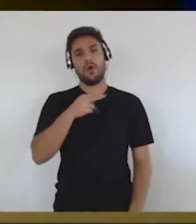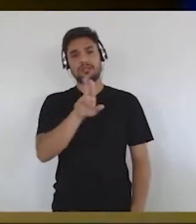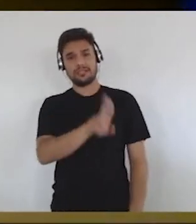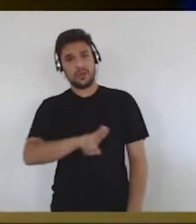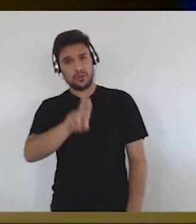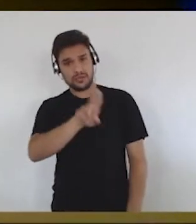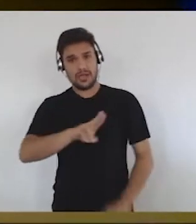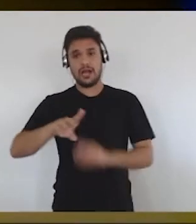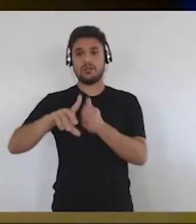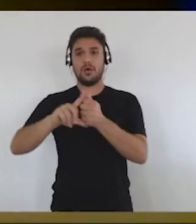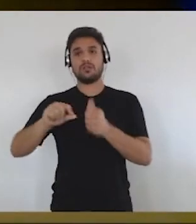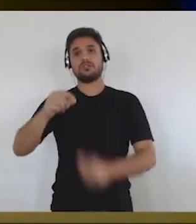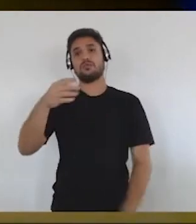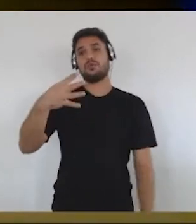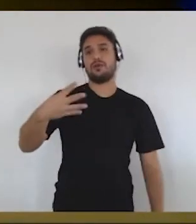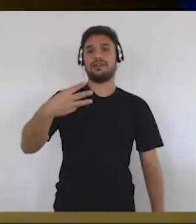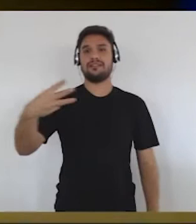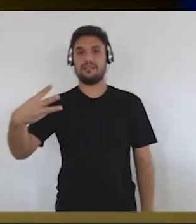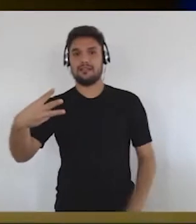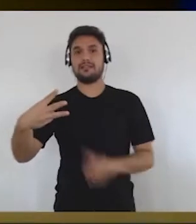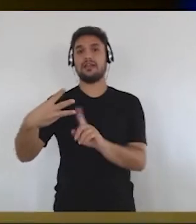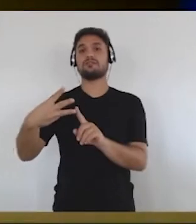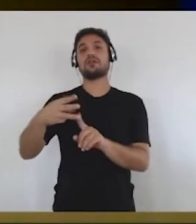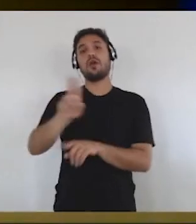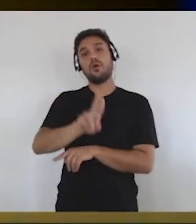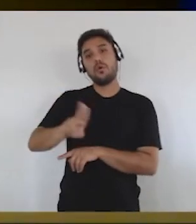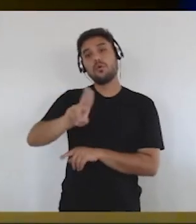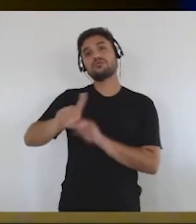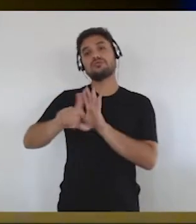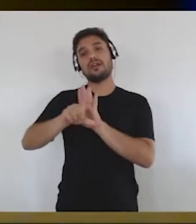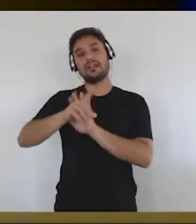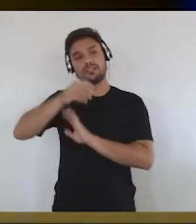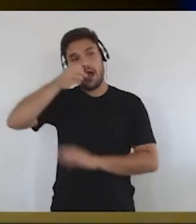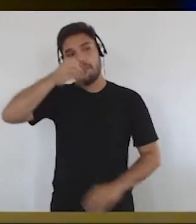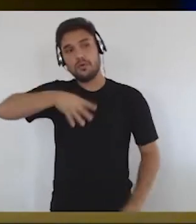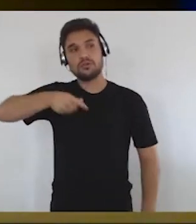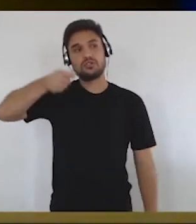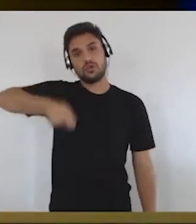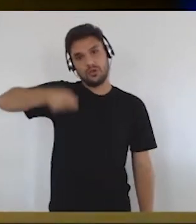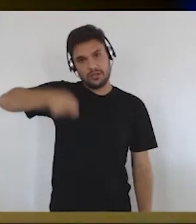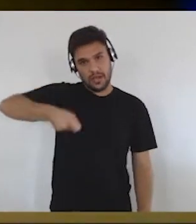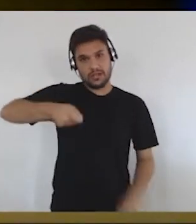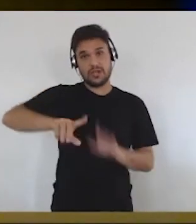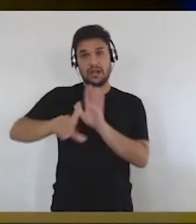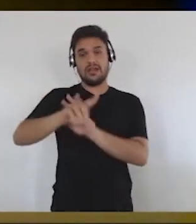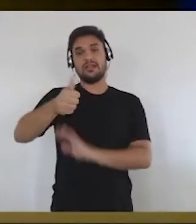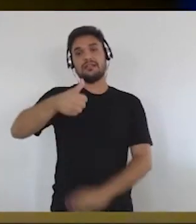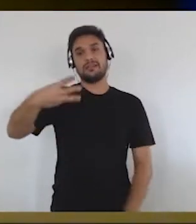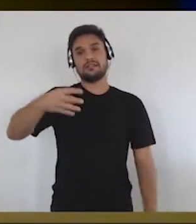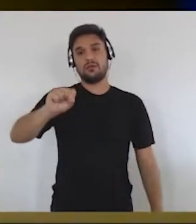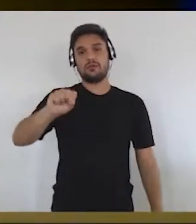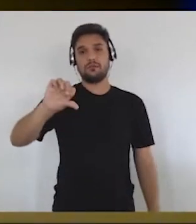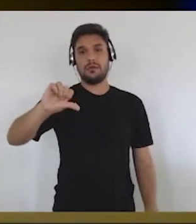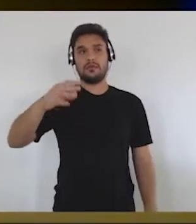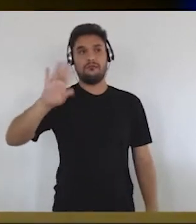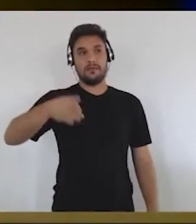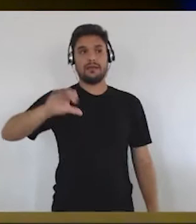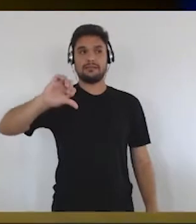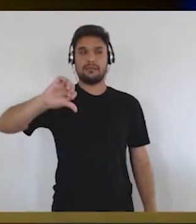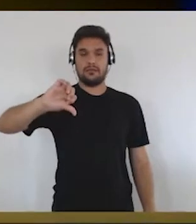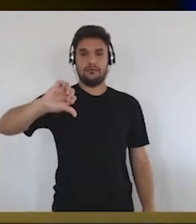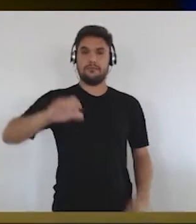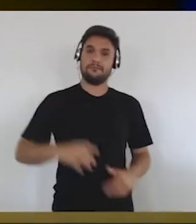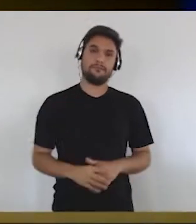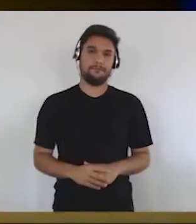portanto, ao artigo 43 as disposições da Lei de Abuso de Autoridade, da Lei 13.869 de 2019.